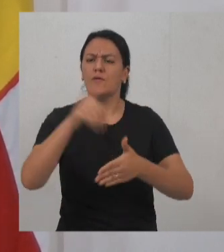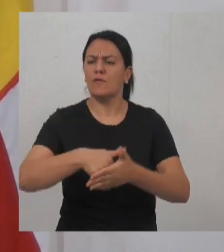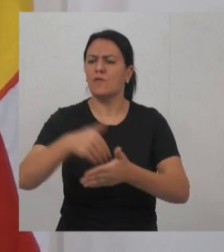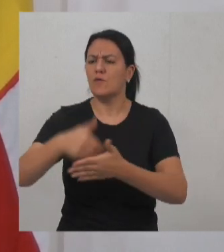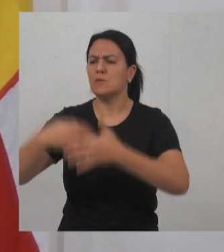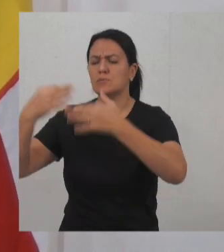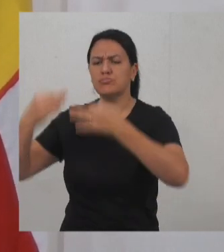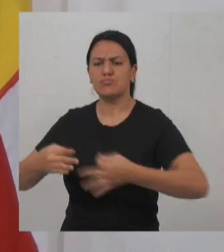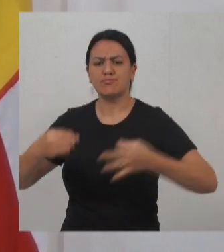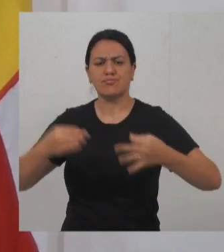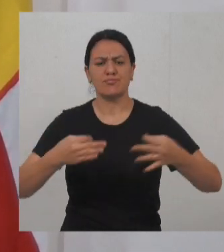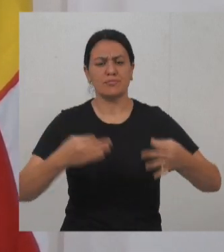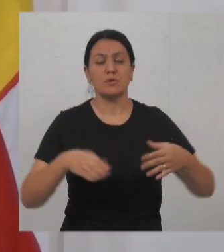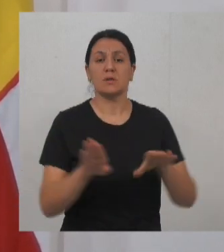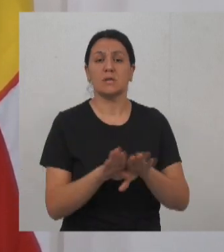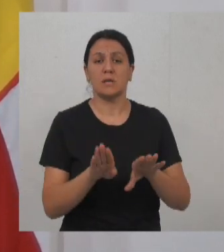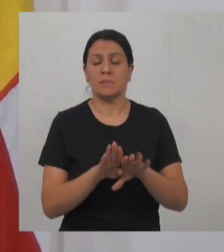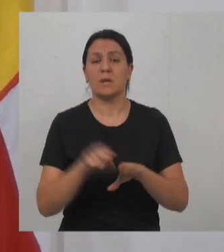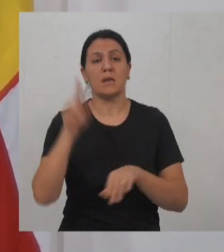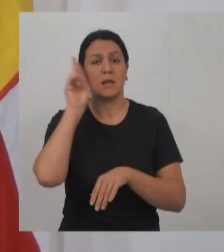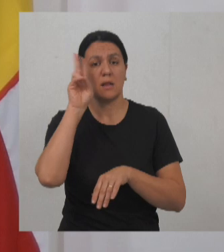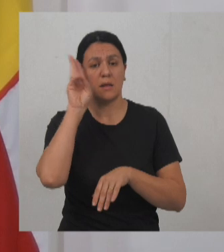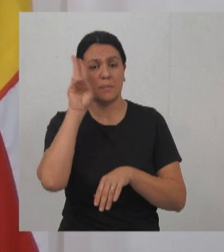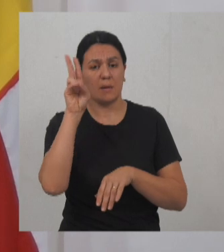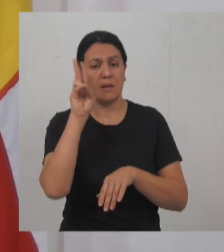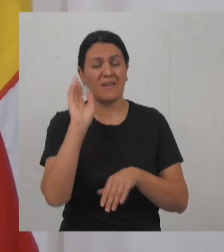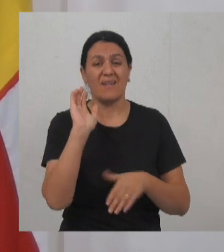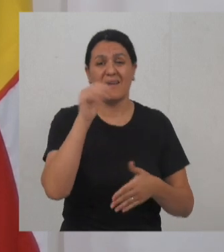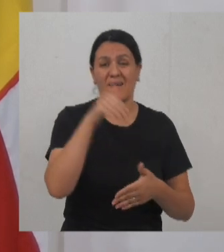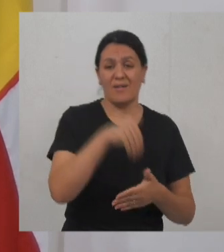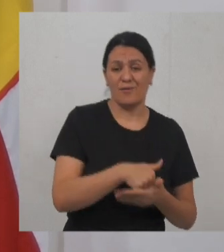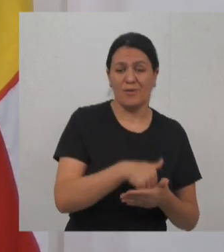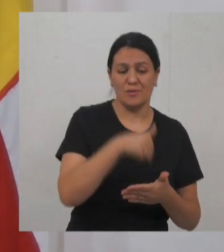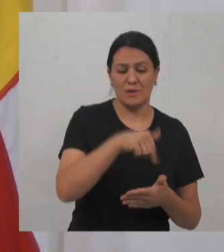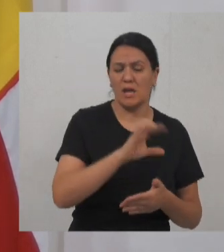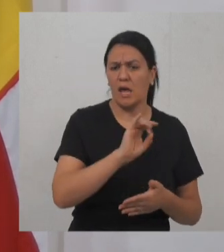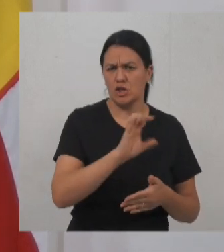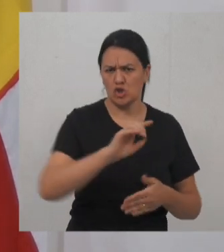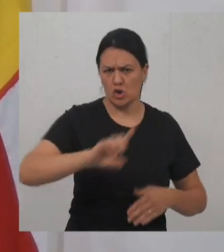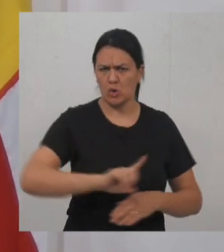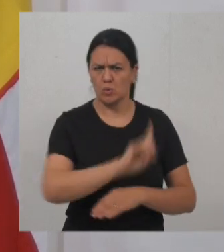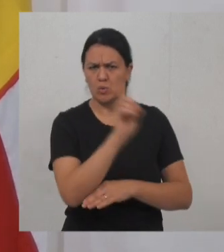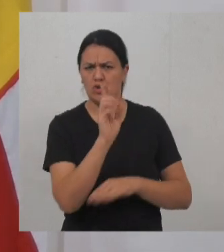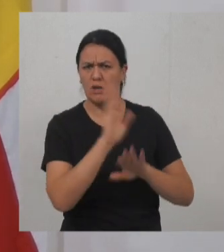posso me furtar de lembrar a todos que uma eleição não se faz apenas no dia da eleição,